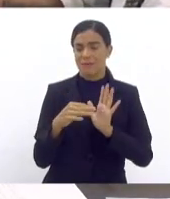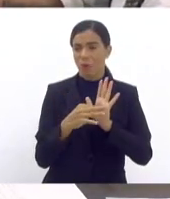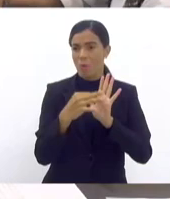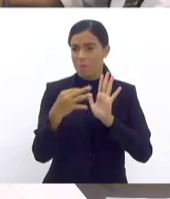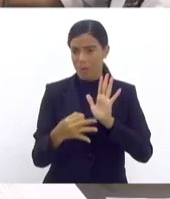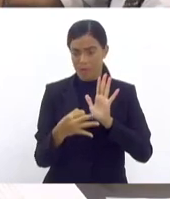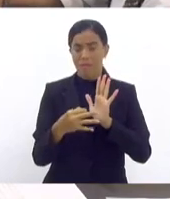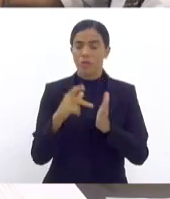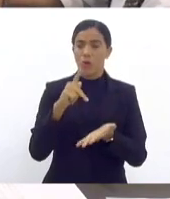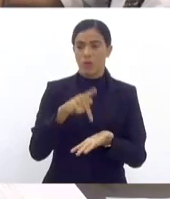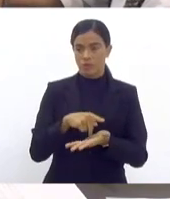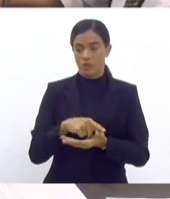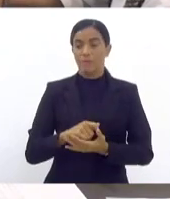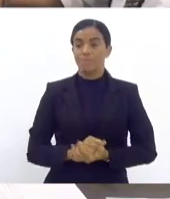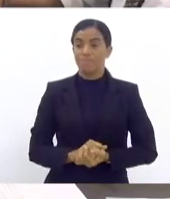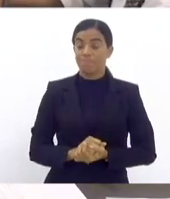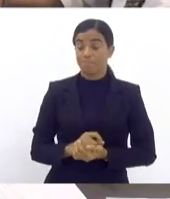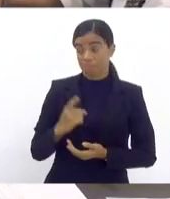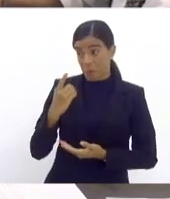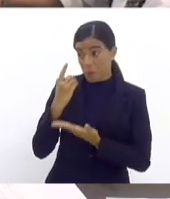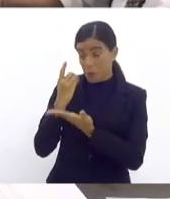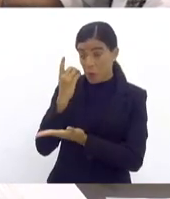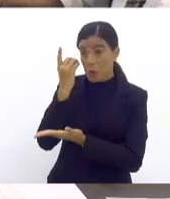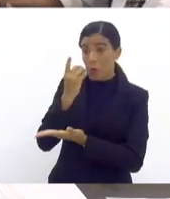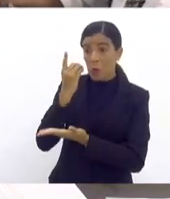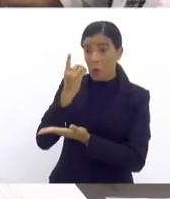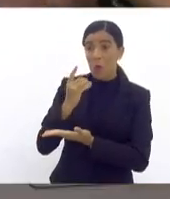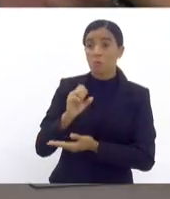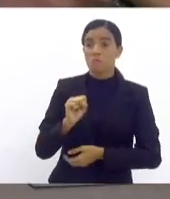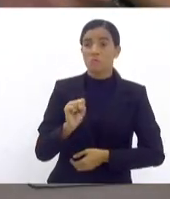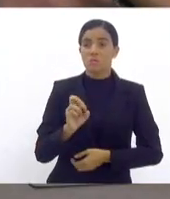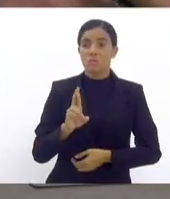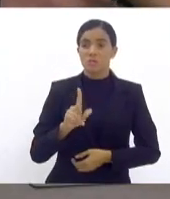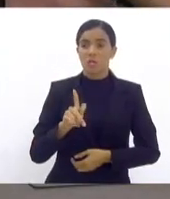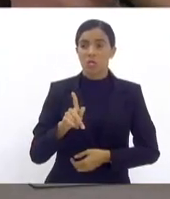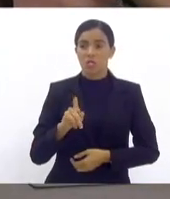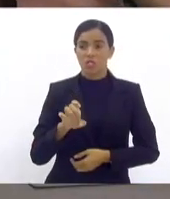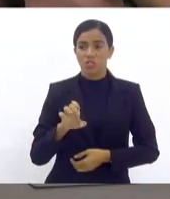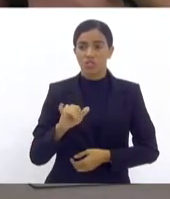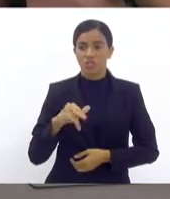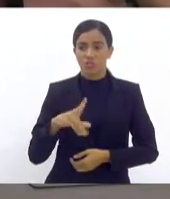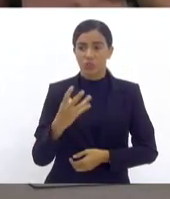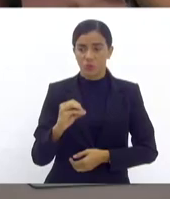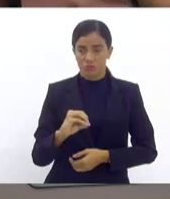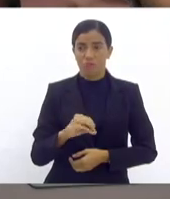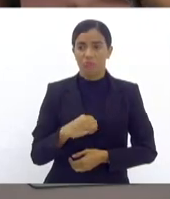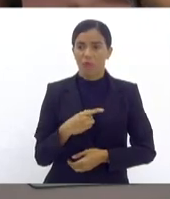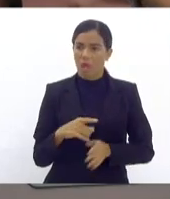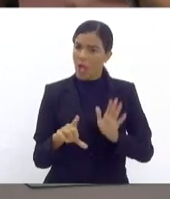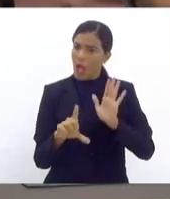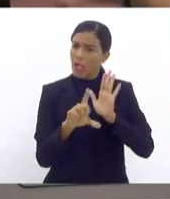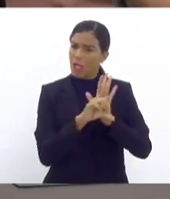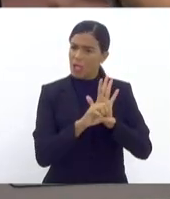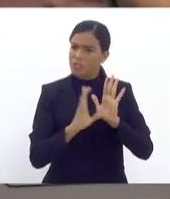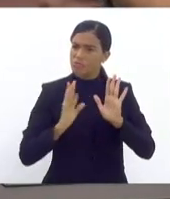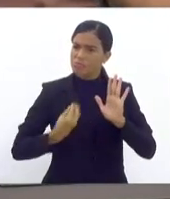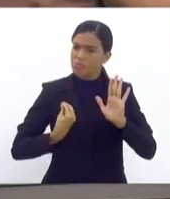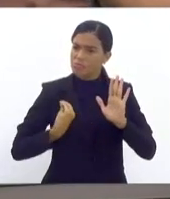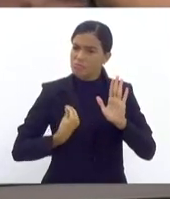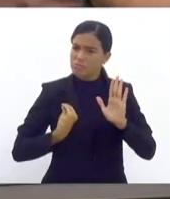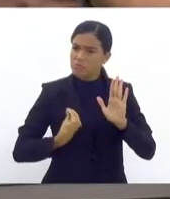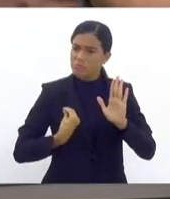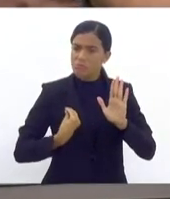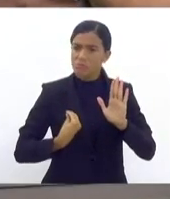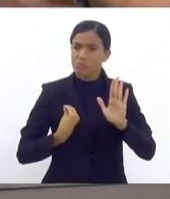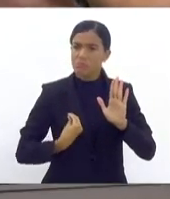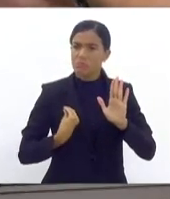disse o doutor Serginho, né, eu lembro o seguinte, há leis em vigor aqui na Casa.